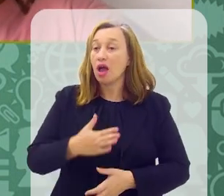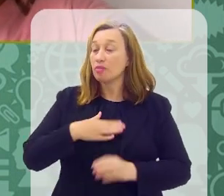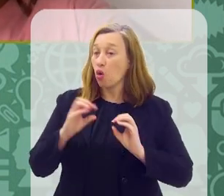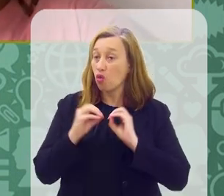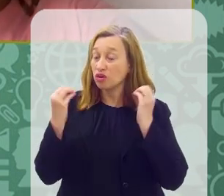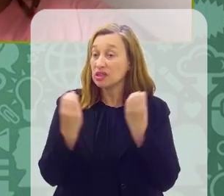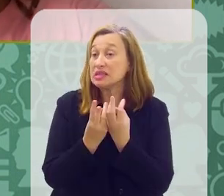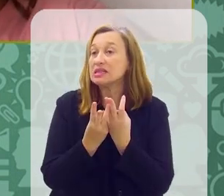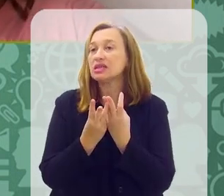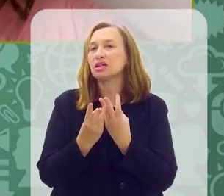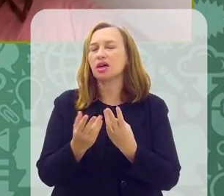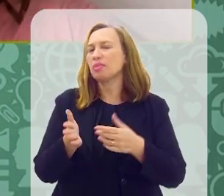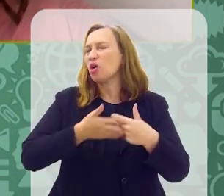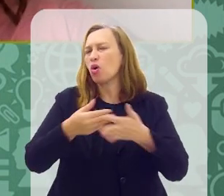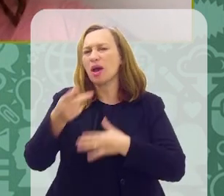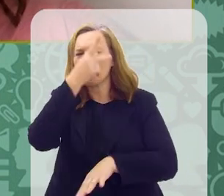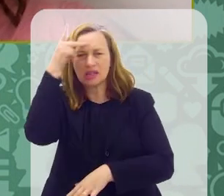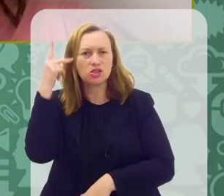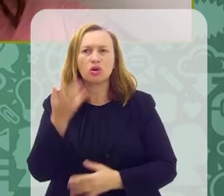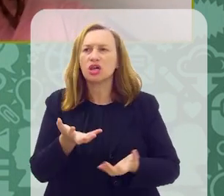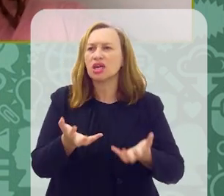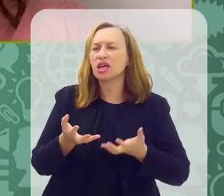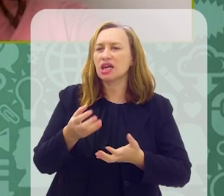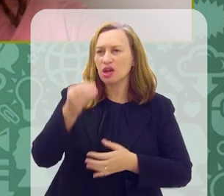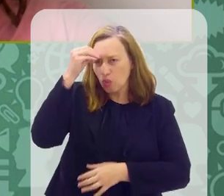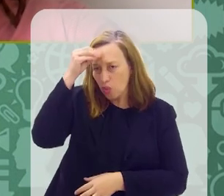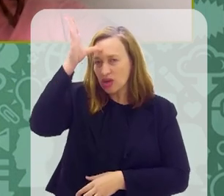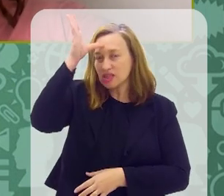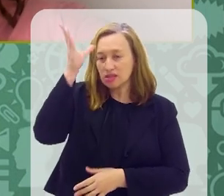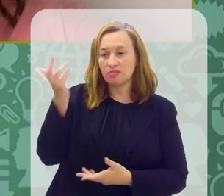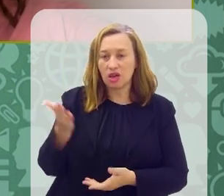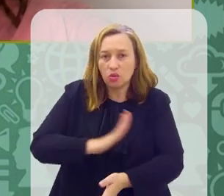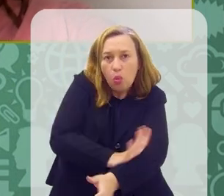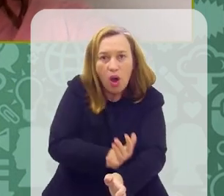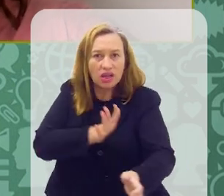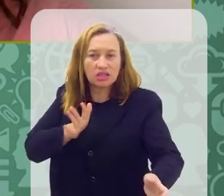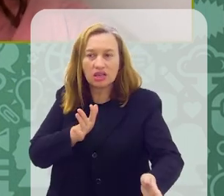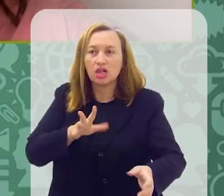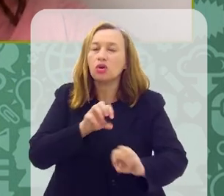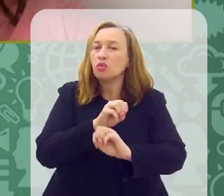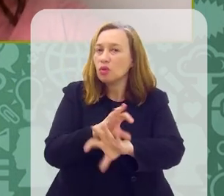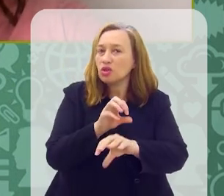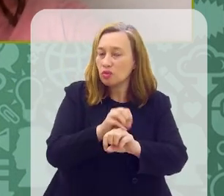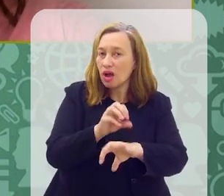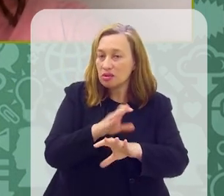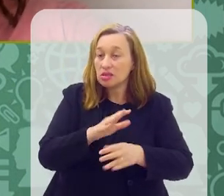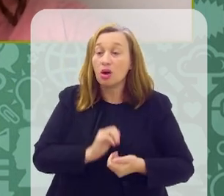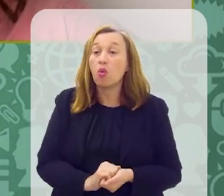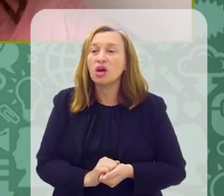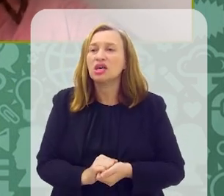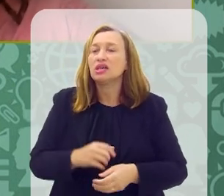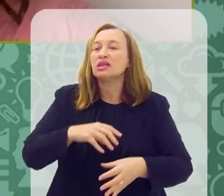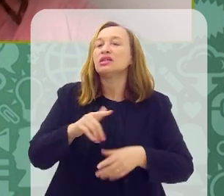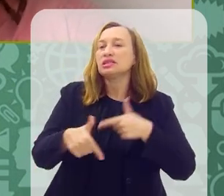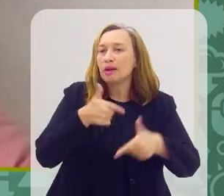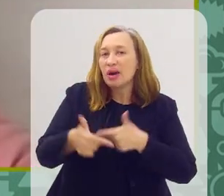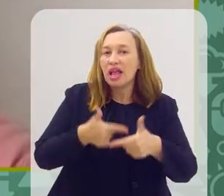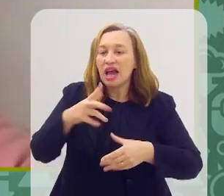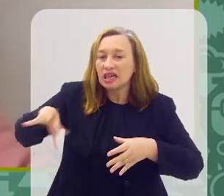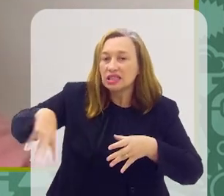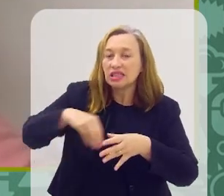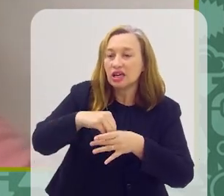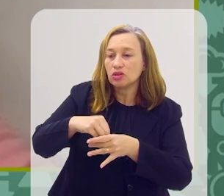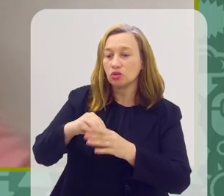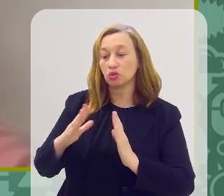A minha oficina é uma oficina aberta para qualquer pessoa que queira buscar esse letramento racial, buscar essa educação antirracista, trabalhar dentro da